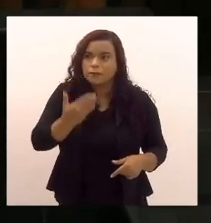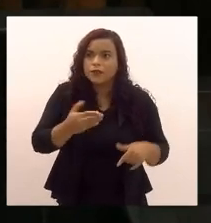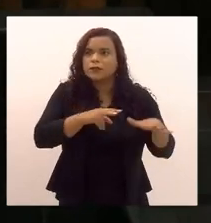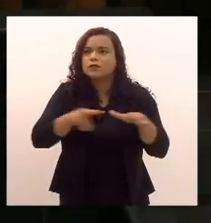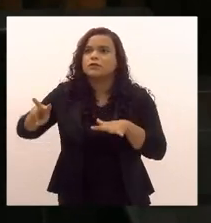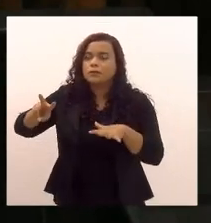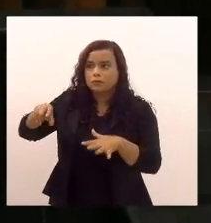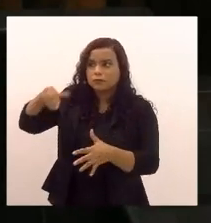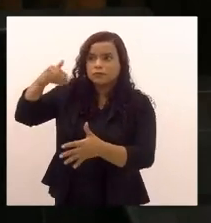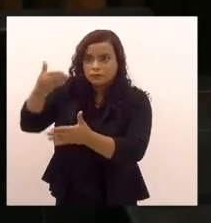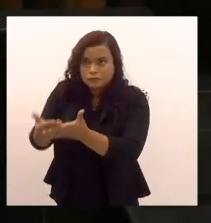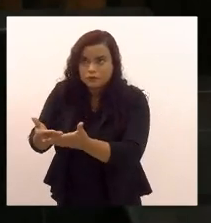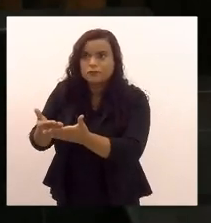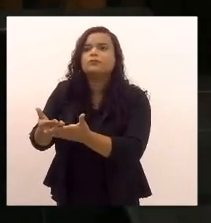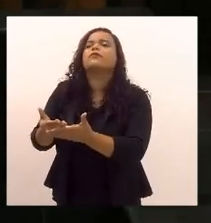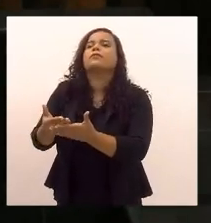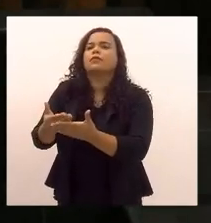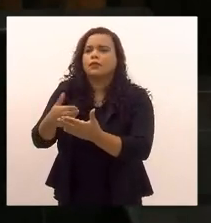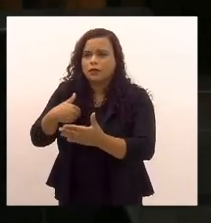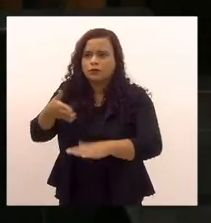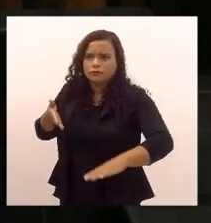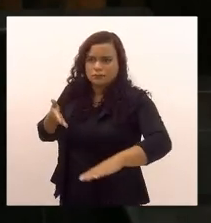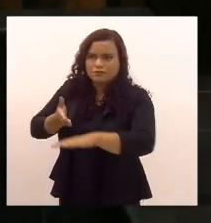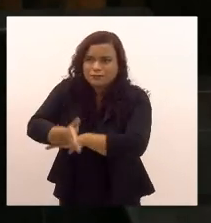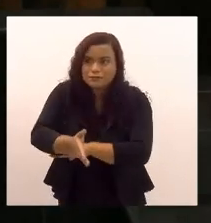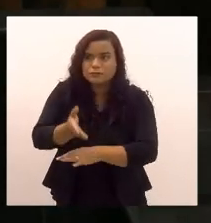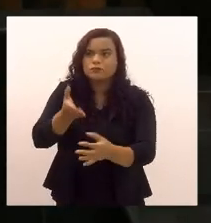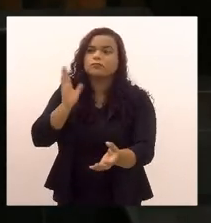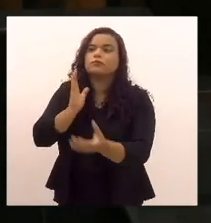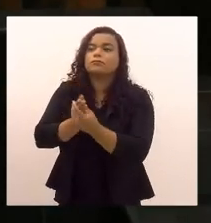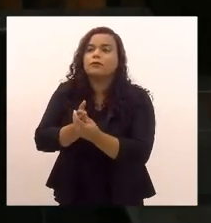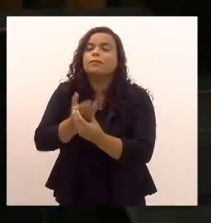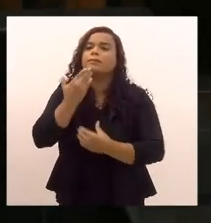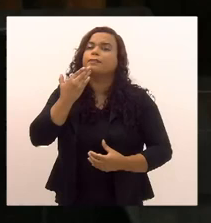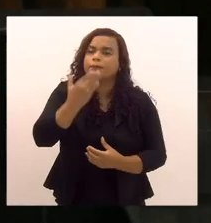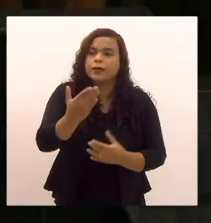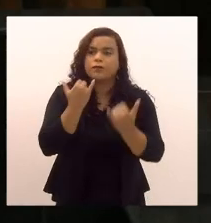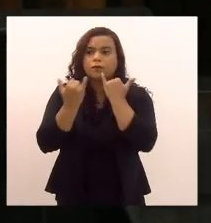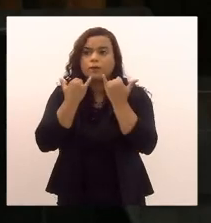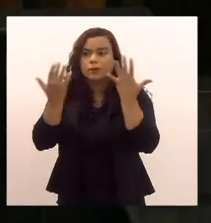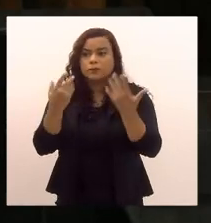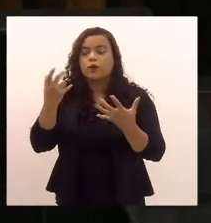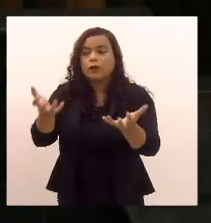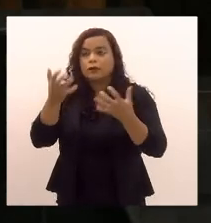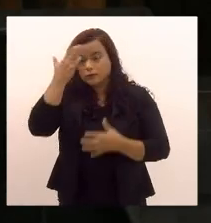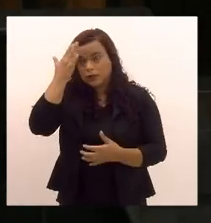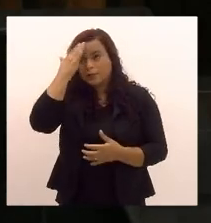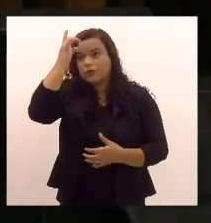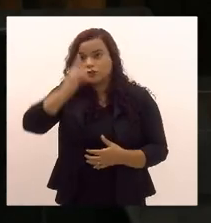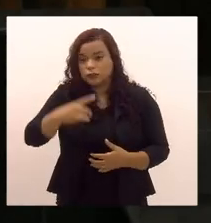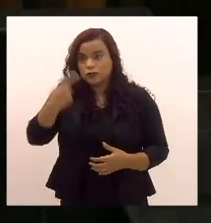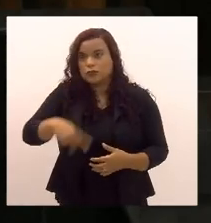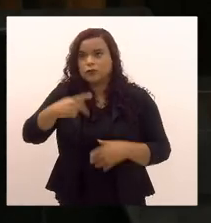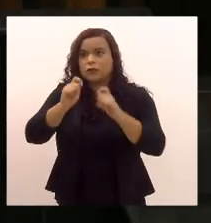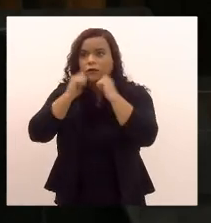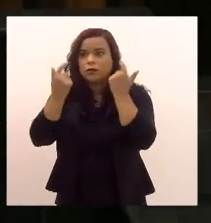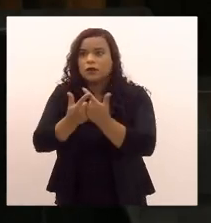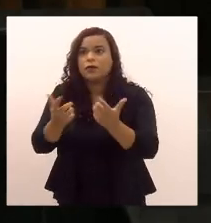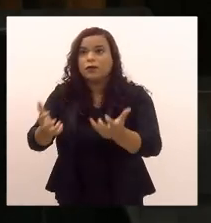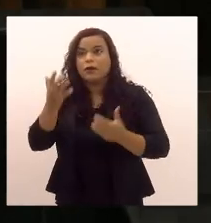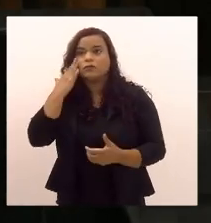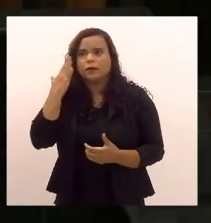tô com pedido de informação que eu quero saber tudo que está acontecendo na diretoria desta casa e ai ai